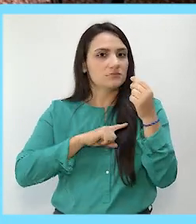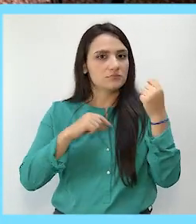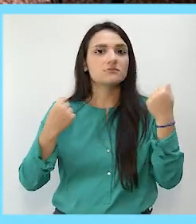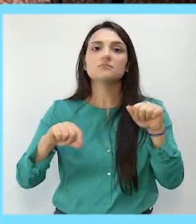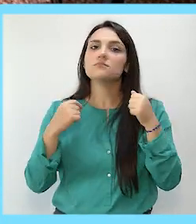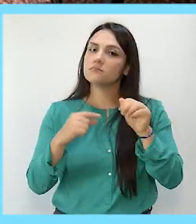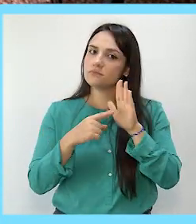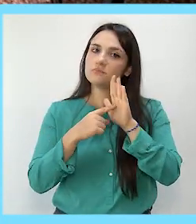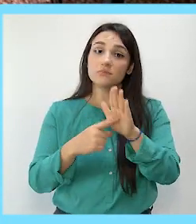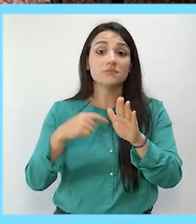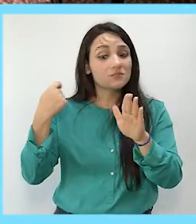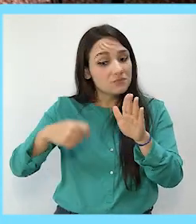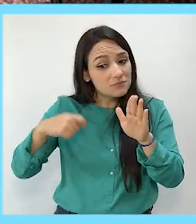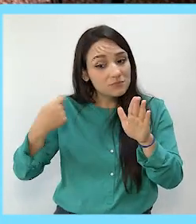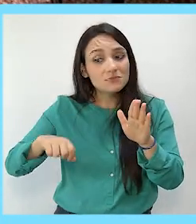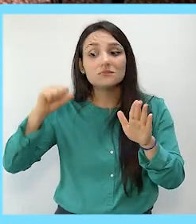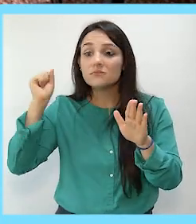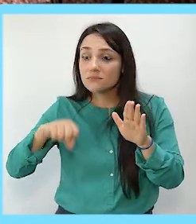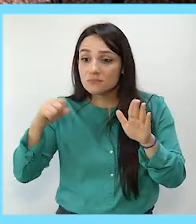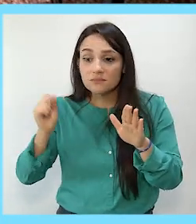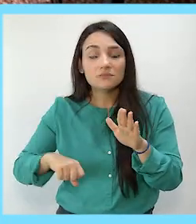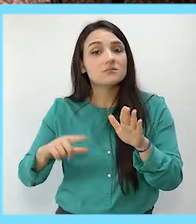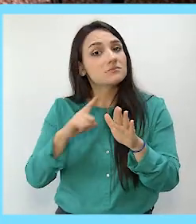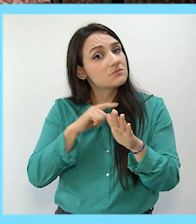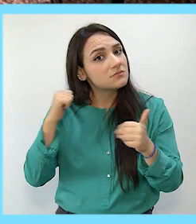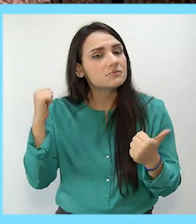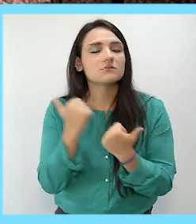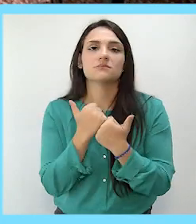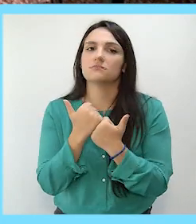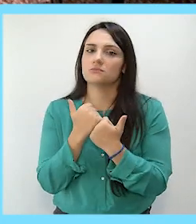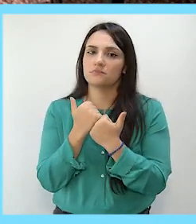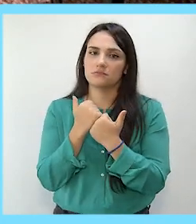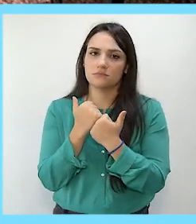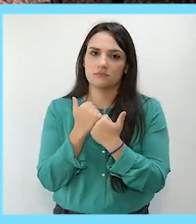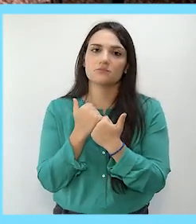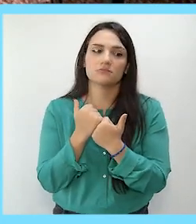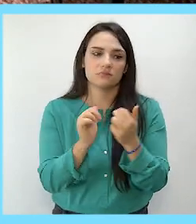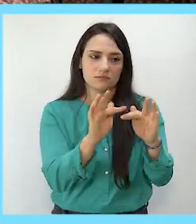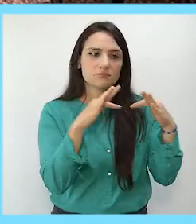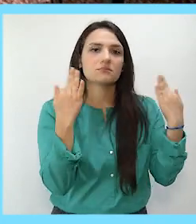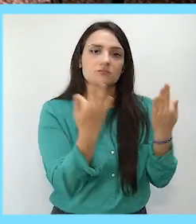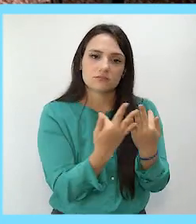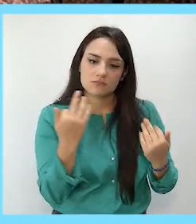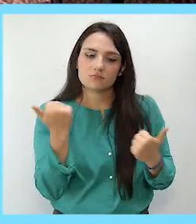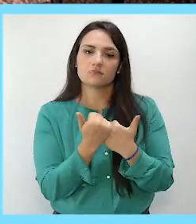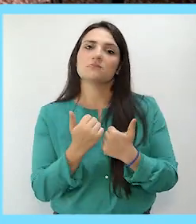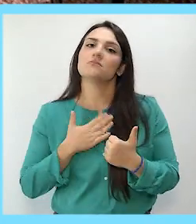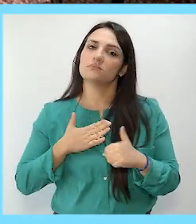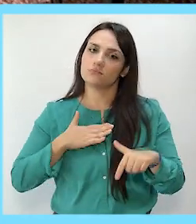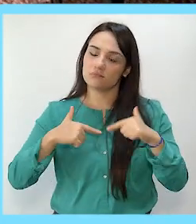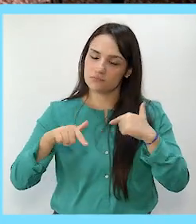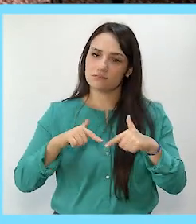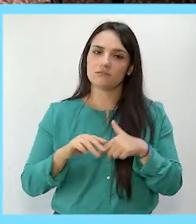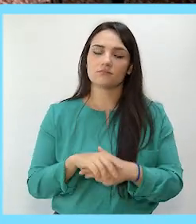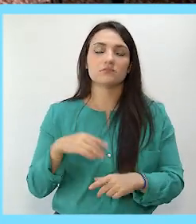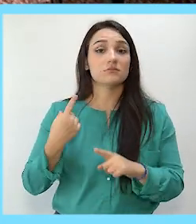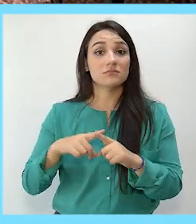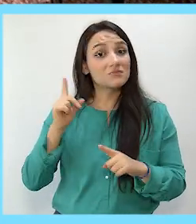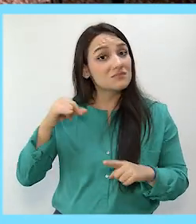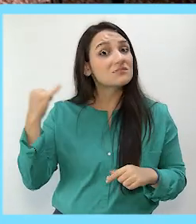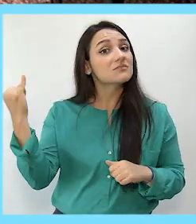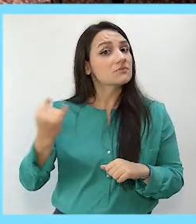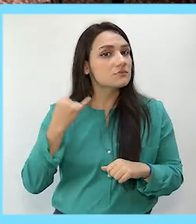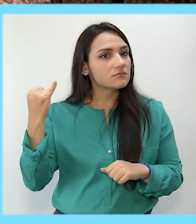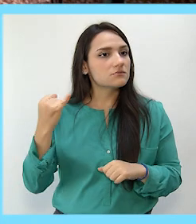precisamos enfatizar e dar mais relevância do quanto isso é importante para que a